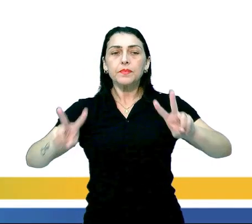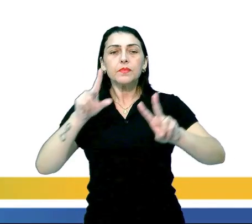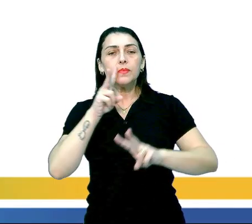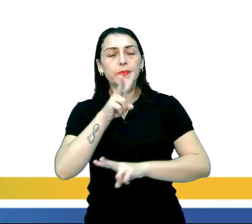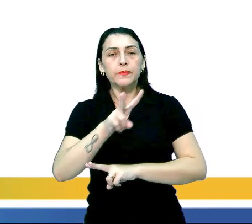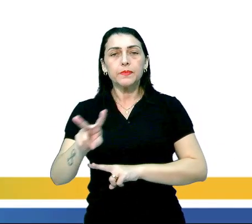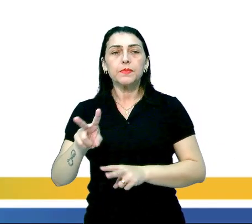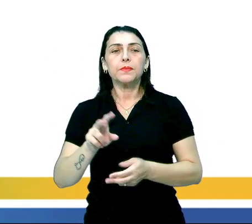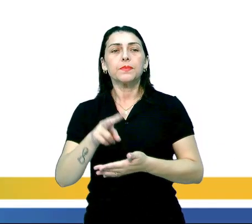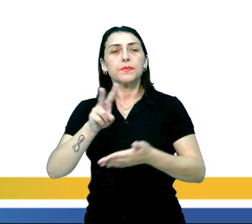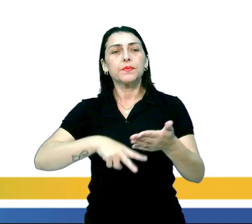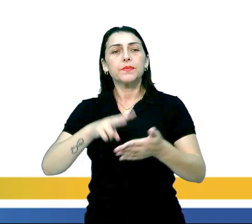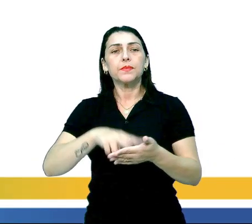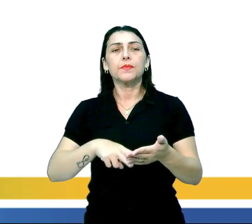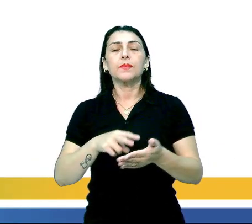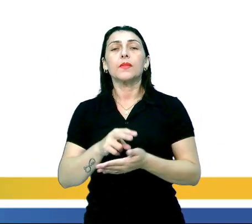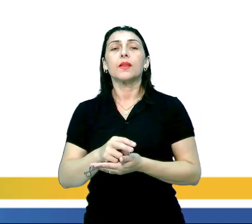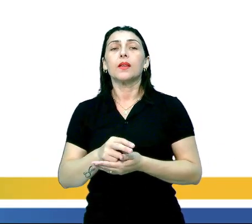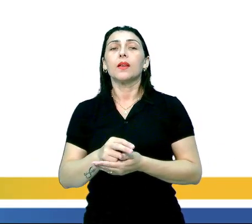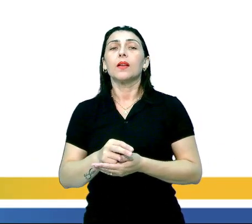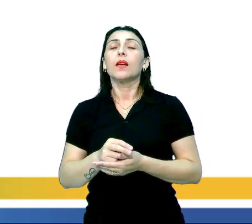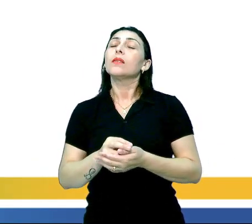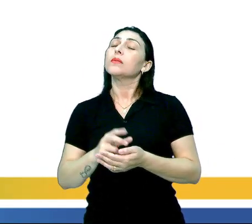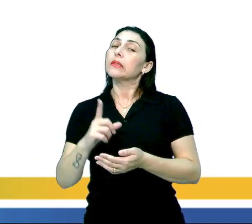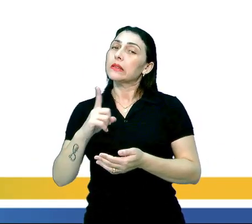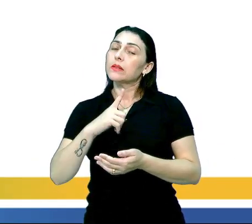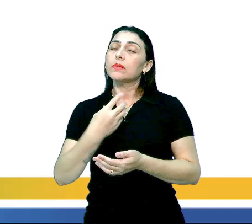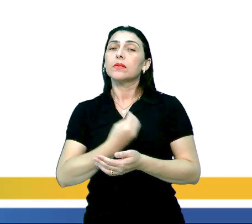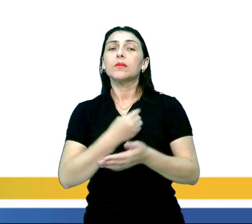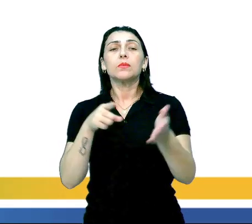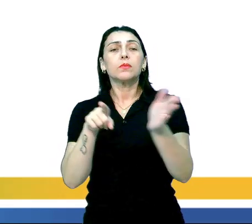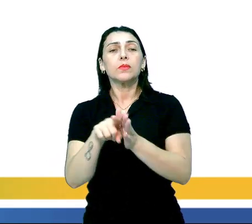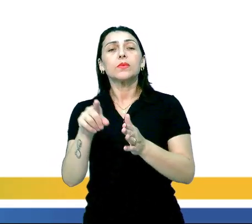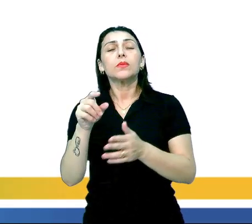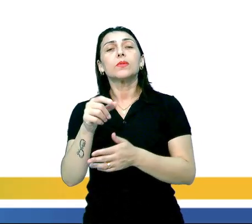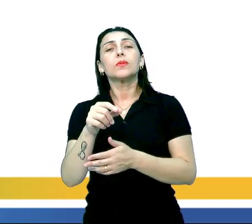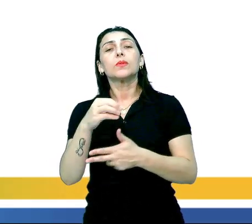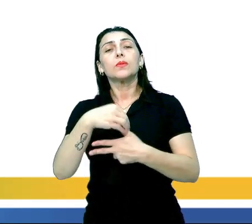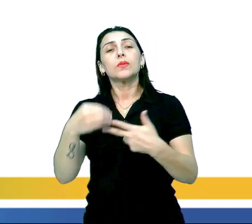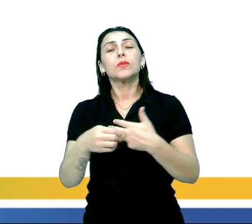acompanhar a leitura, uma questão que esteve presente no Enem de